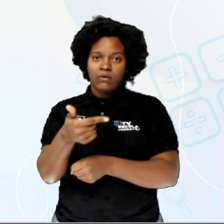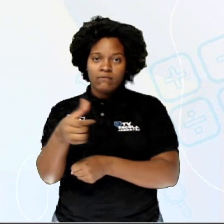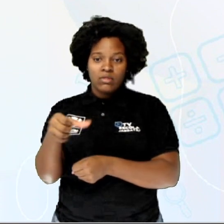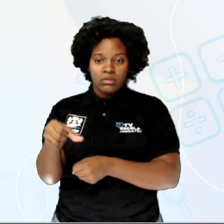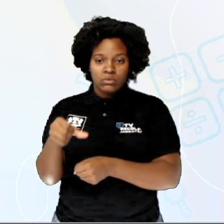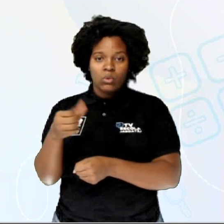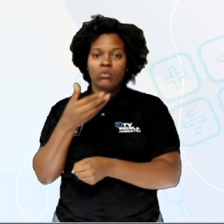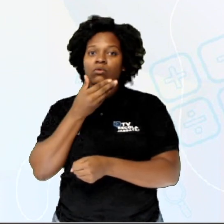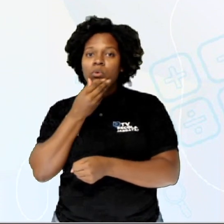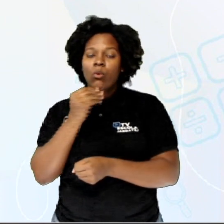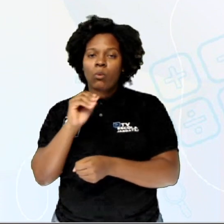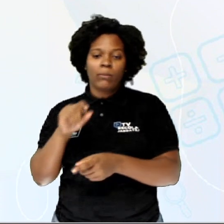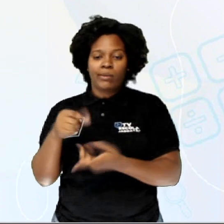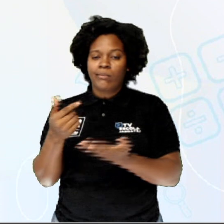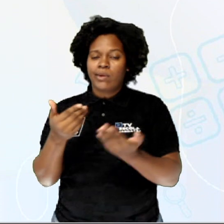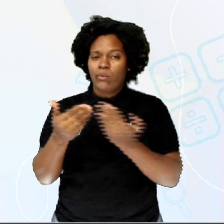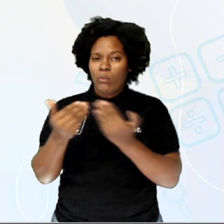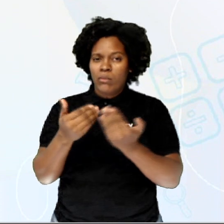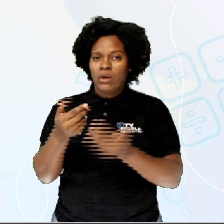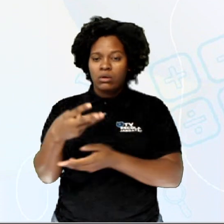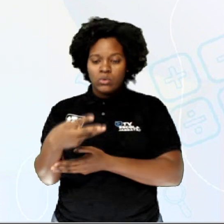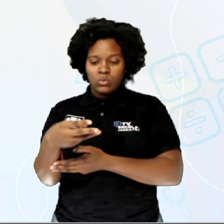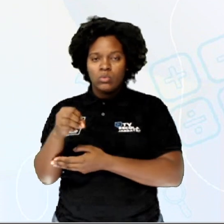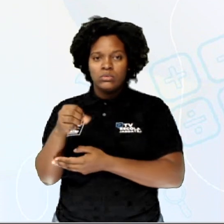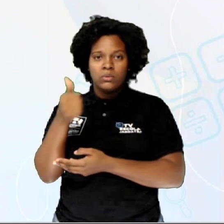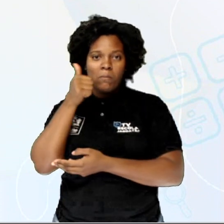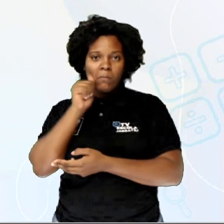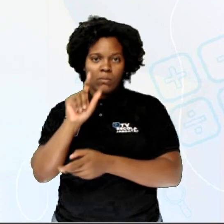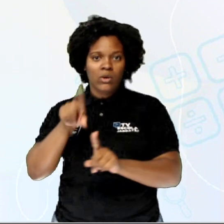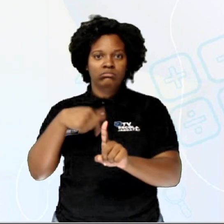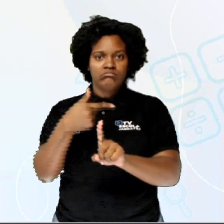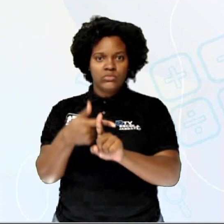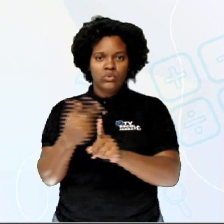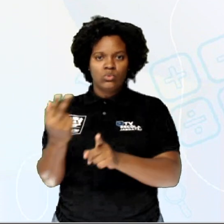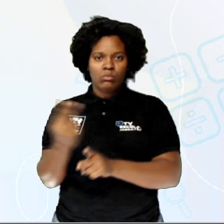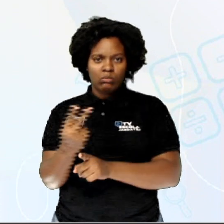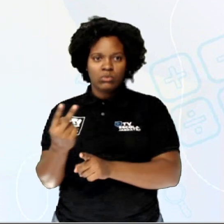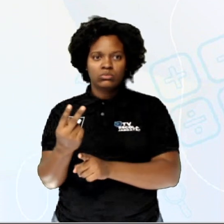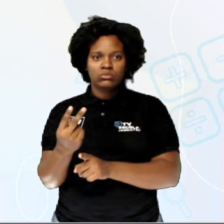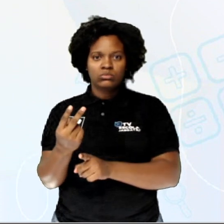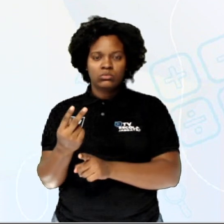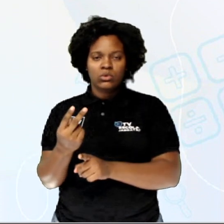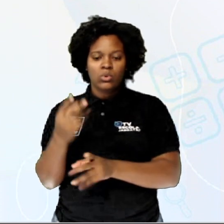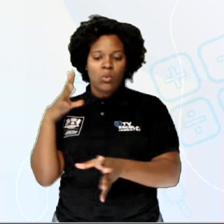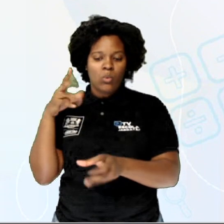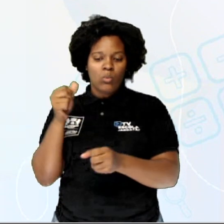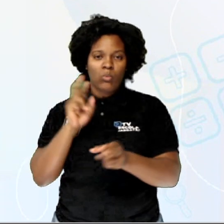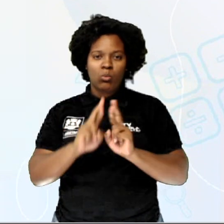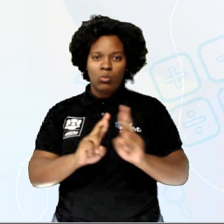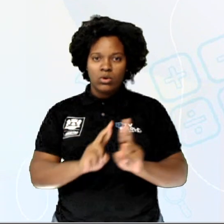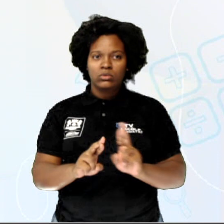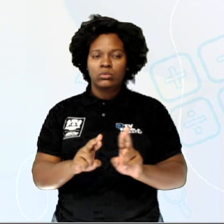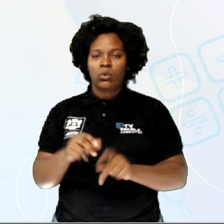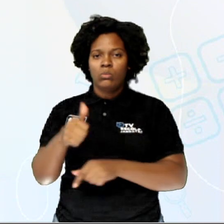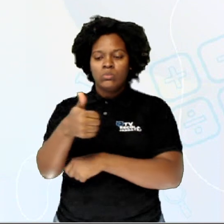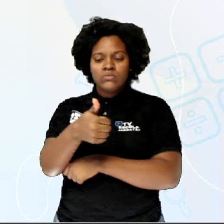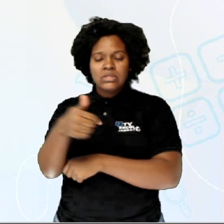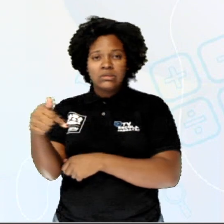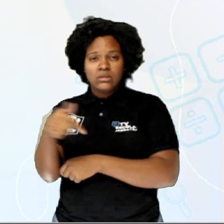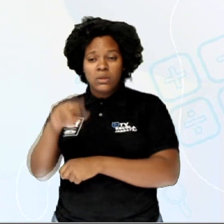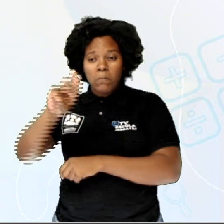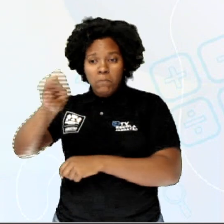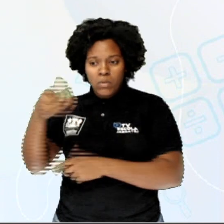Vamos agora para a questão 9, que é também uma questão que caiu na prova do IFPE, tá? Diz assim, de acordo com os dados do Instituto Brasileiro